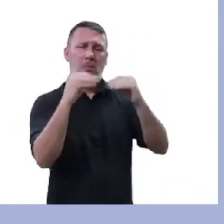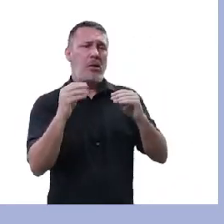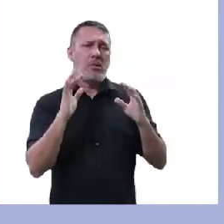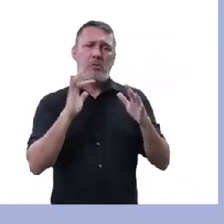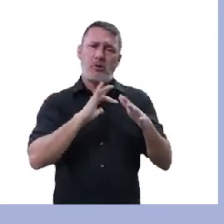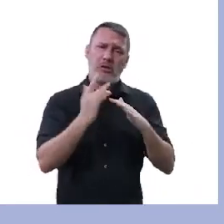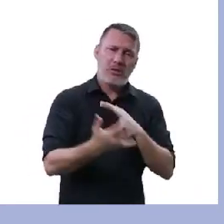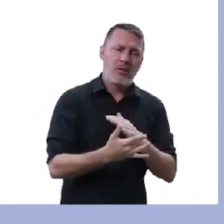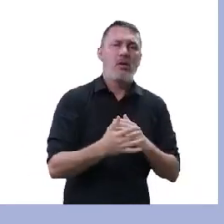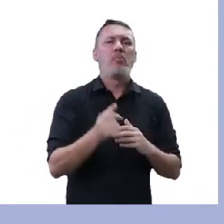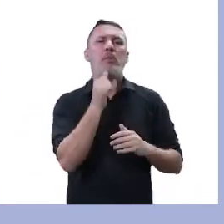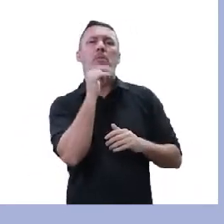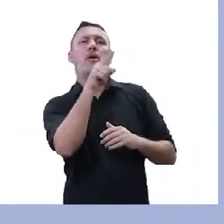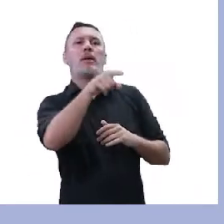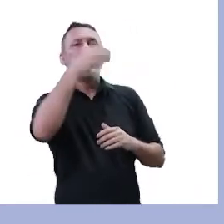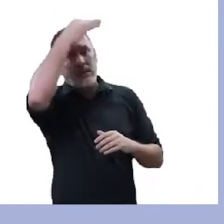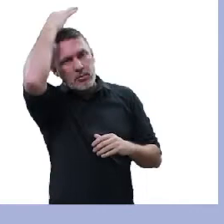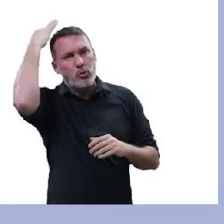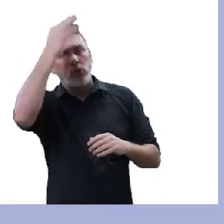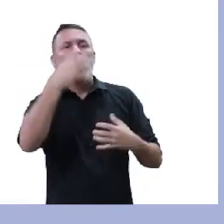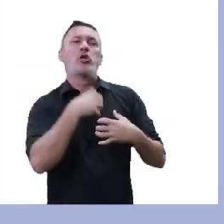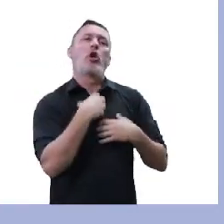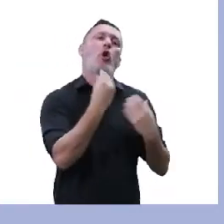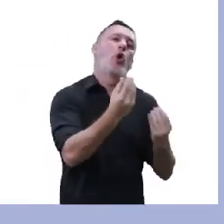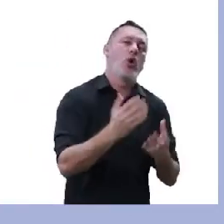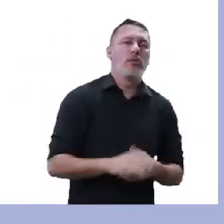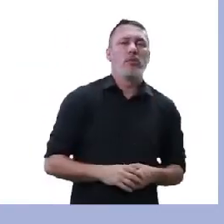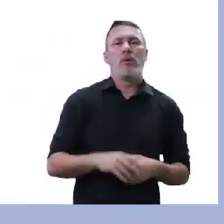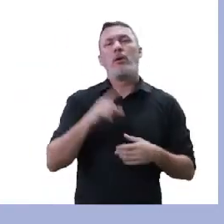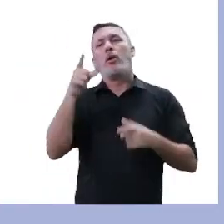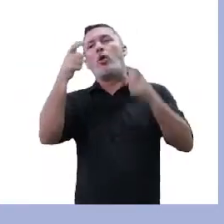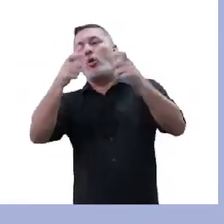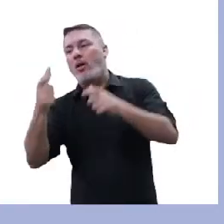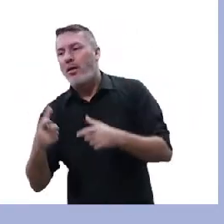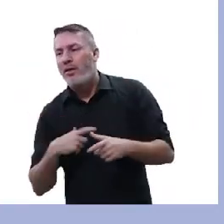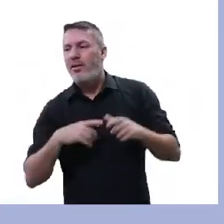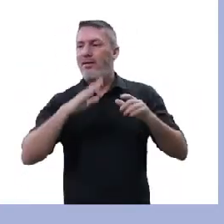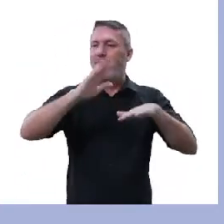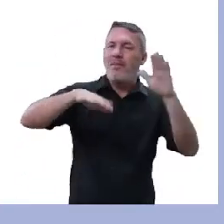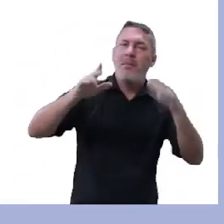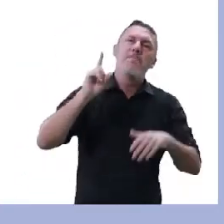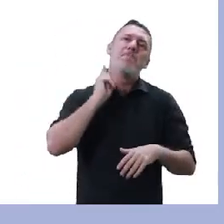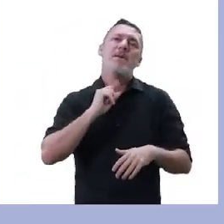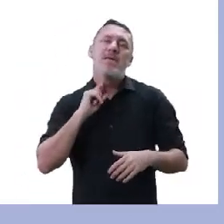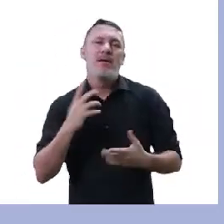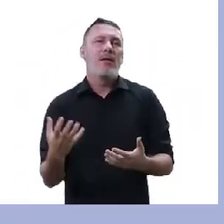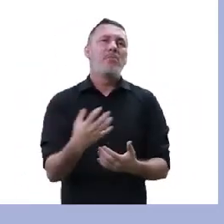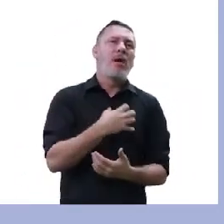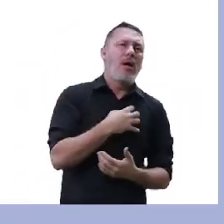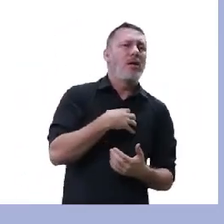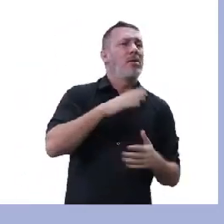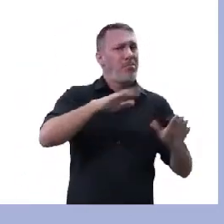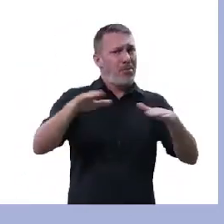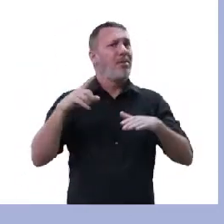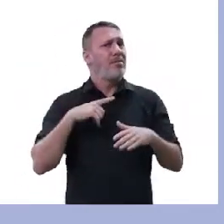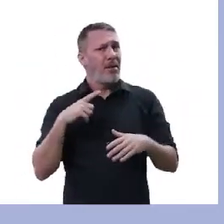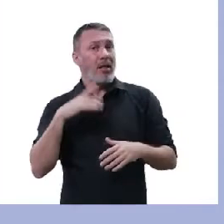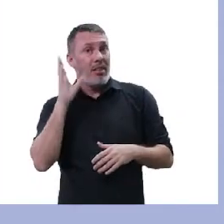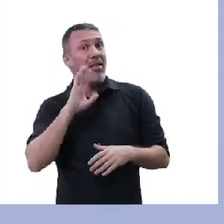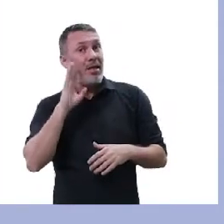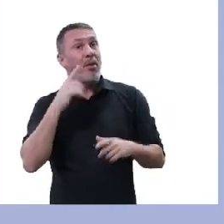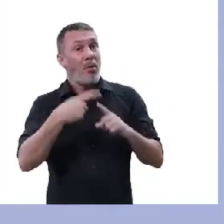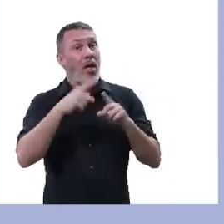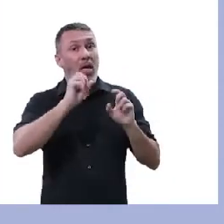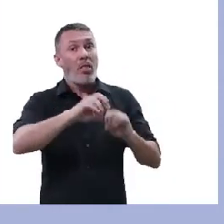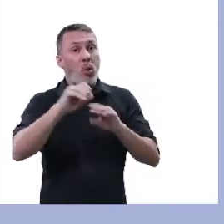brasileiro. Mostrava, olha, como que fala aí no Espírito Santo, ou oxente, se fala onde? Como se fala aí em Minas? É bacana, porque